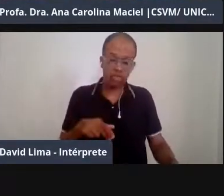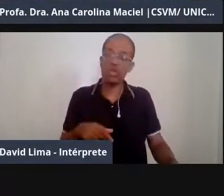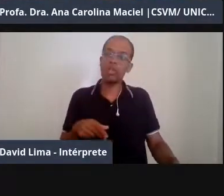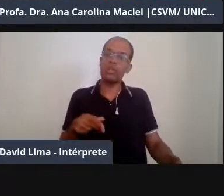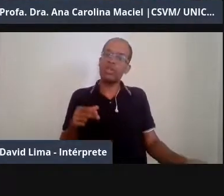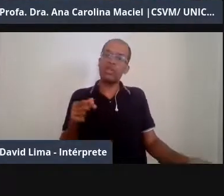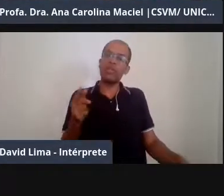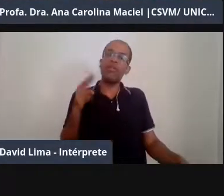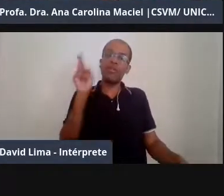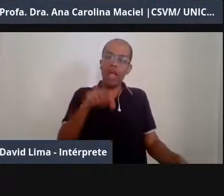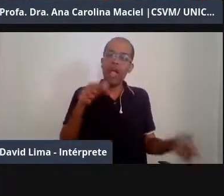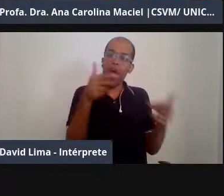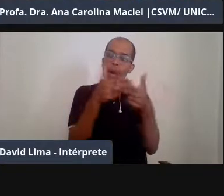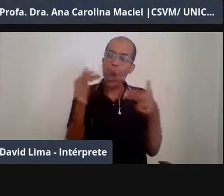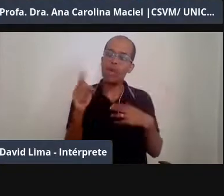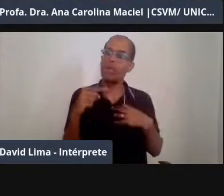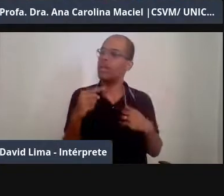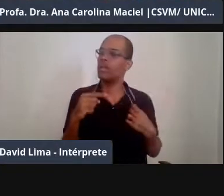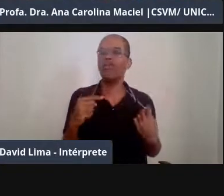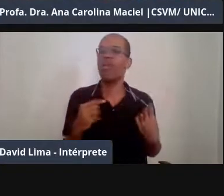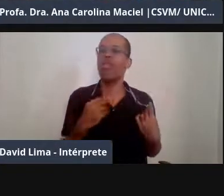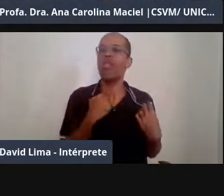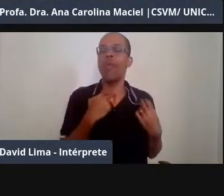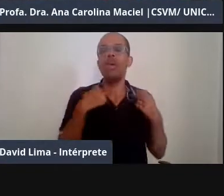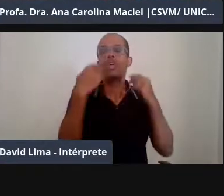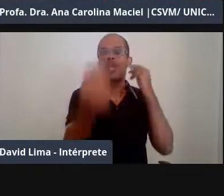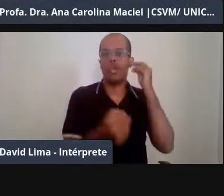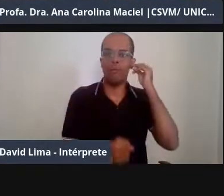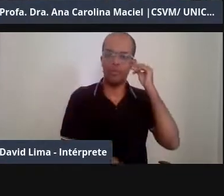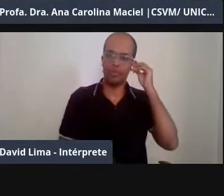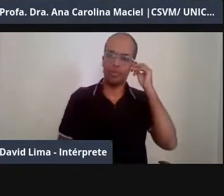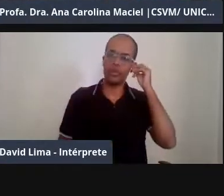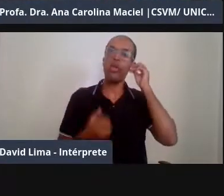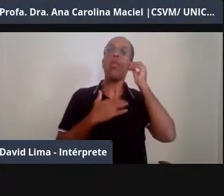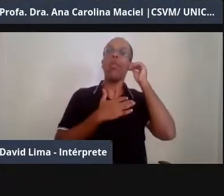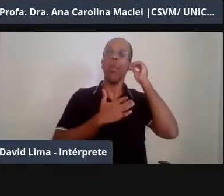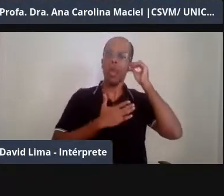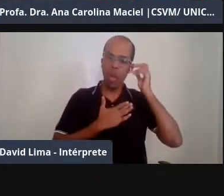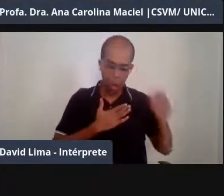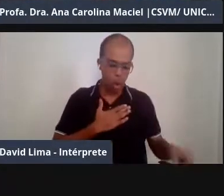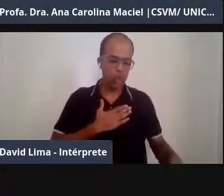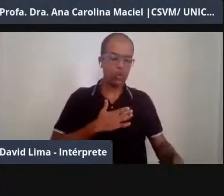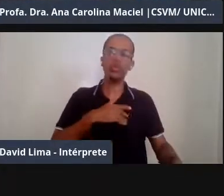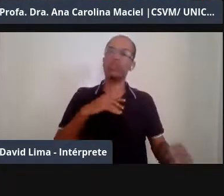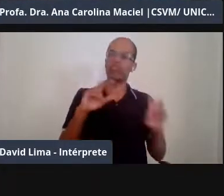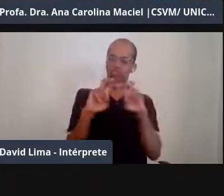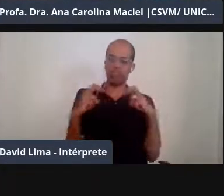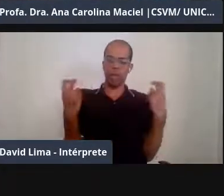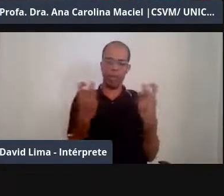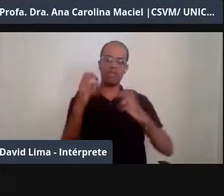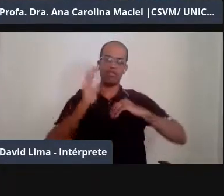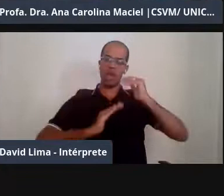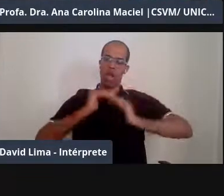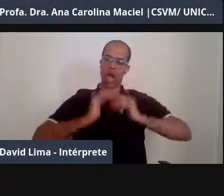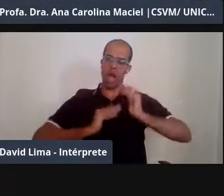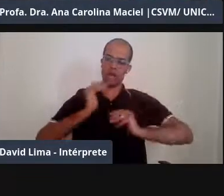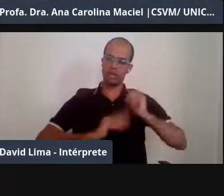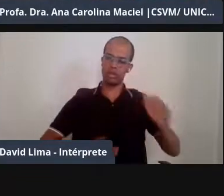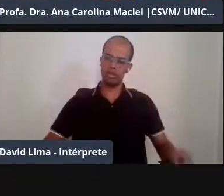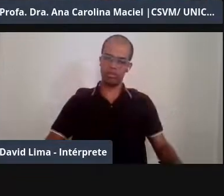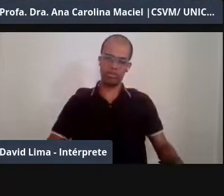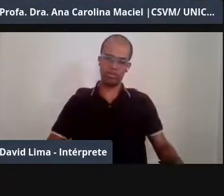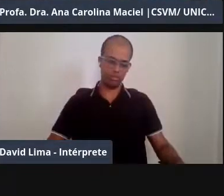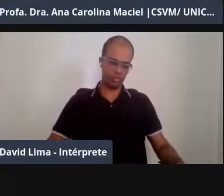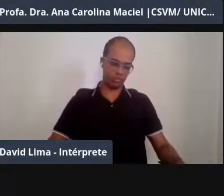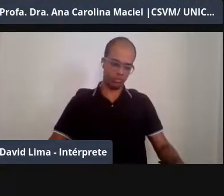uma coisa que a gente não deve permitir. Então, eu gosto muito dessa perspectiva dessa mesa de ação. Então, eu coloco a